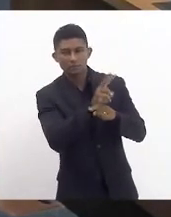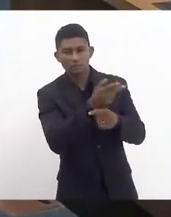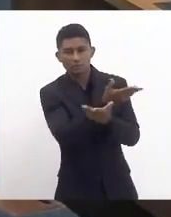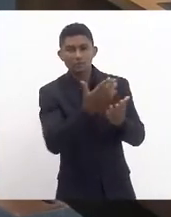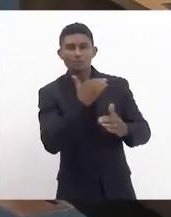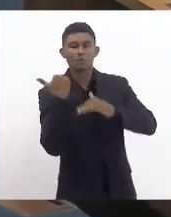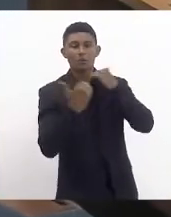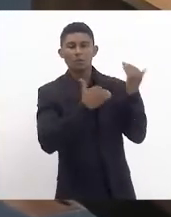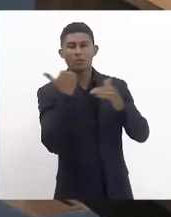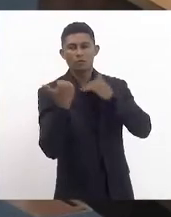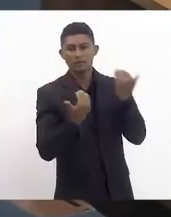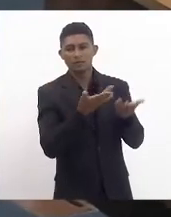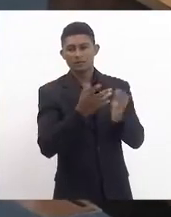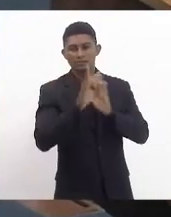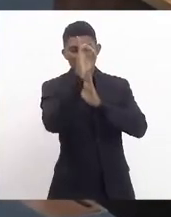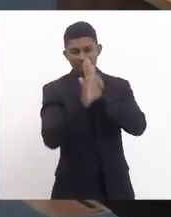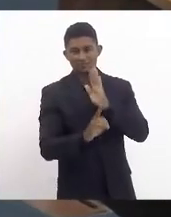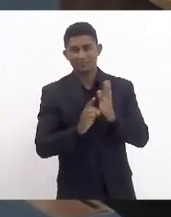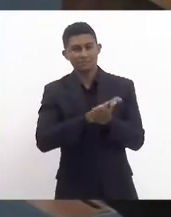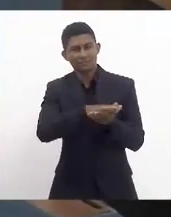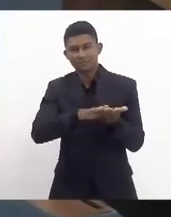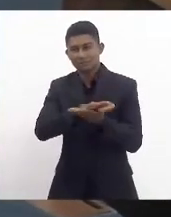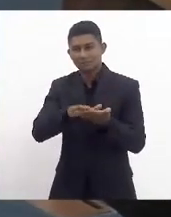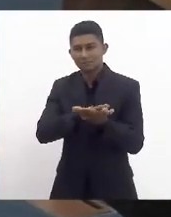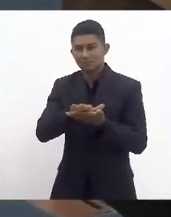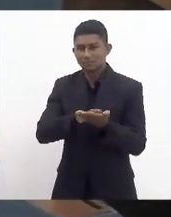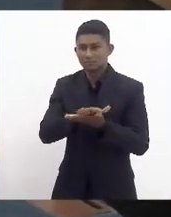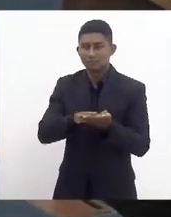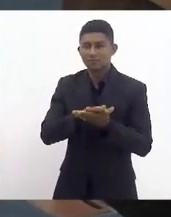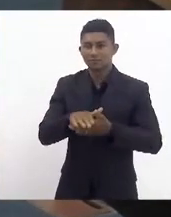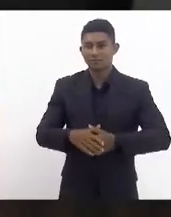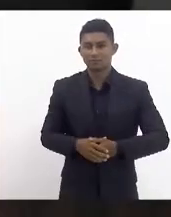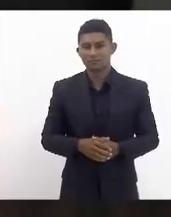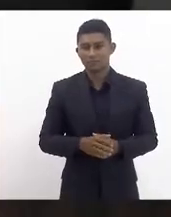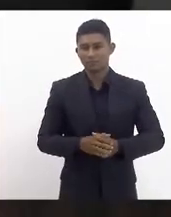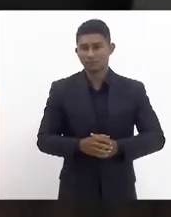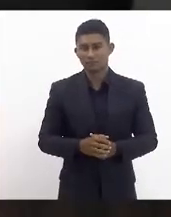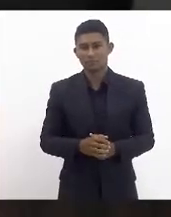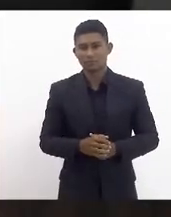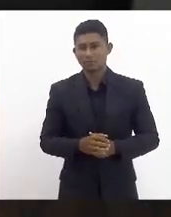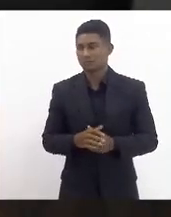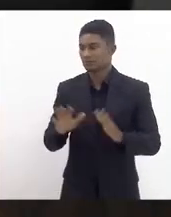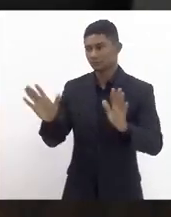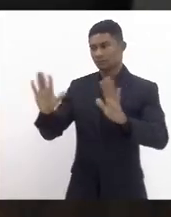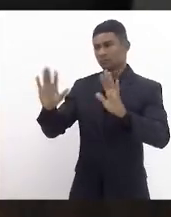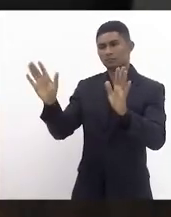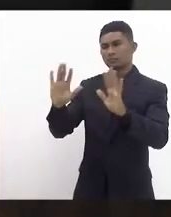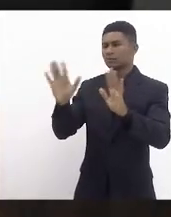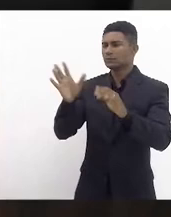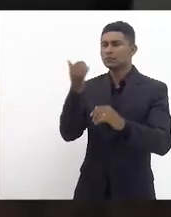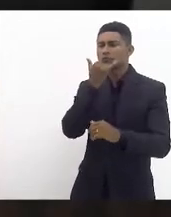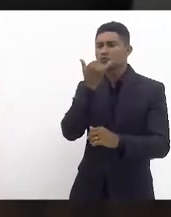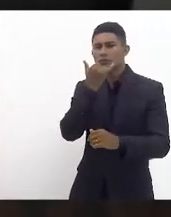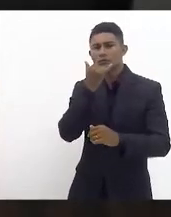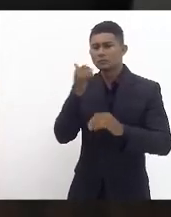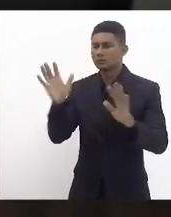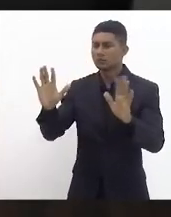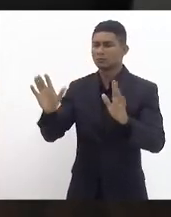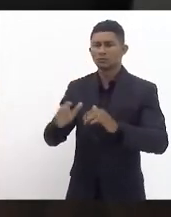morrendo sem direitos, sem demagogia, deputado. Não, Alexandre, por favor. Não.